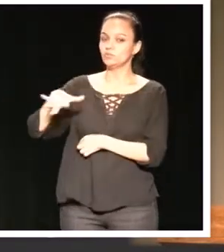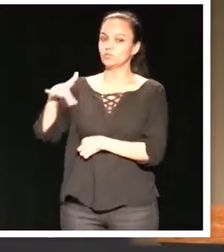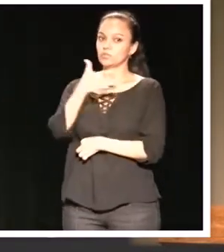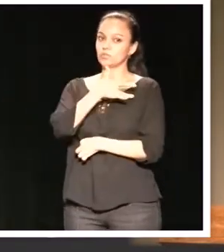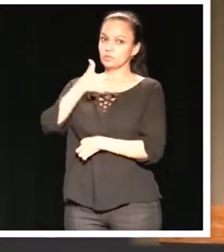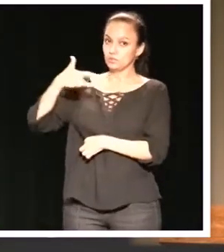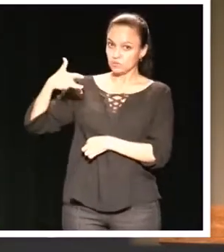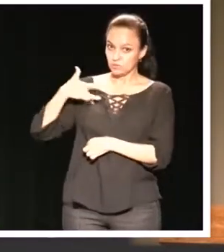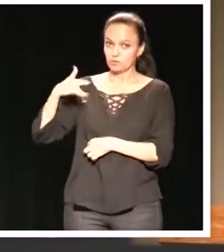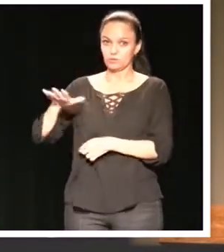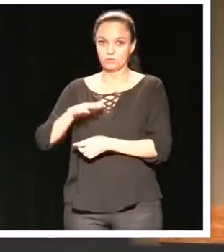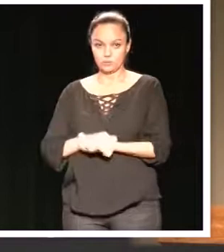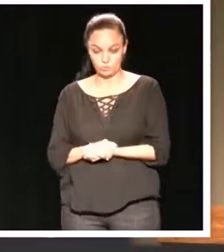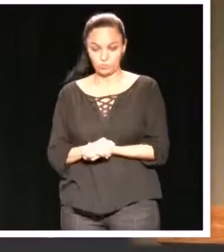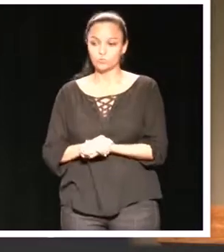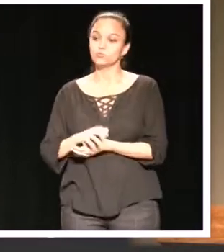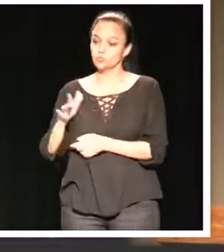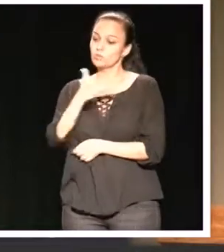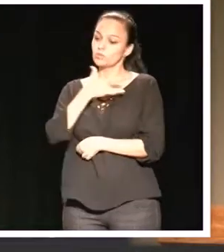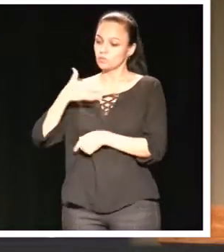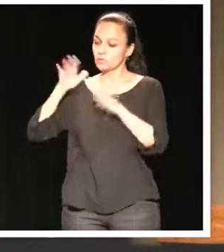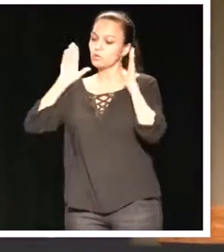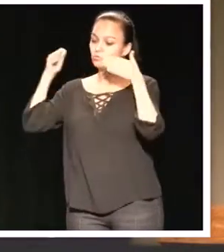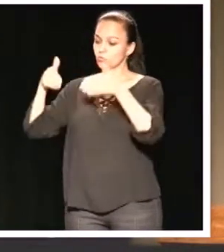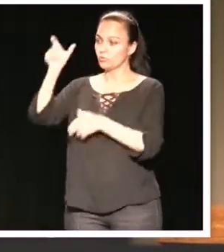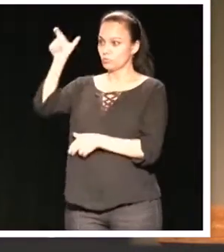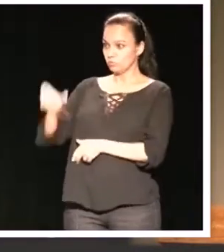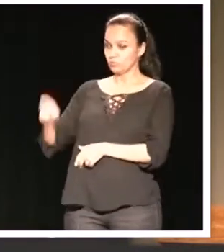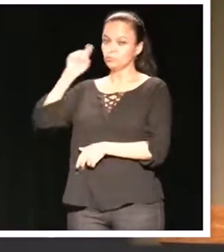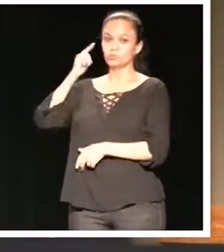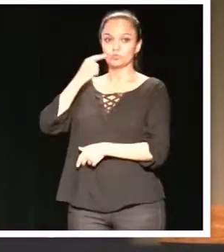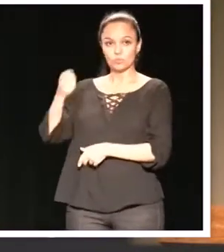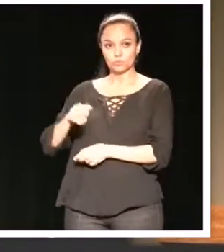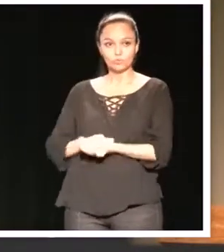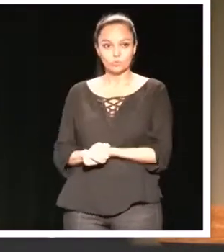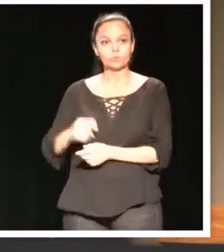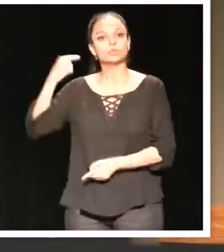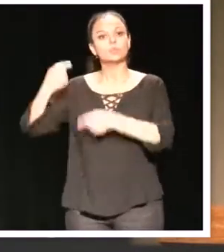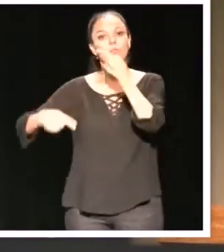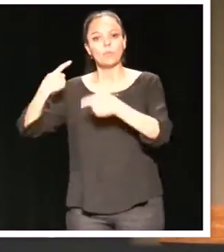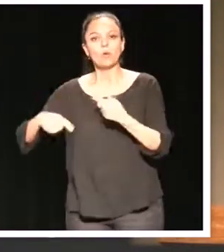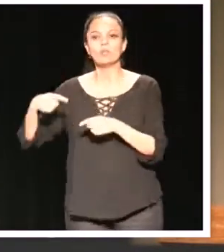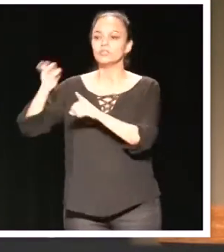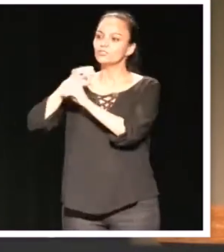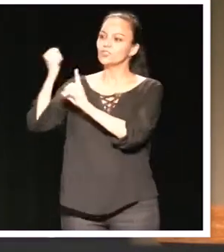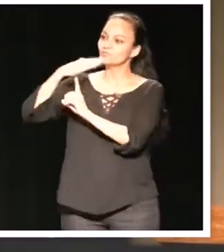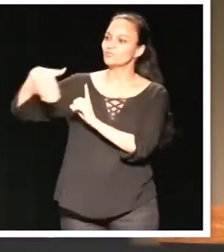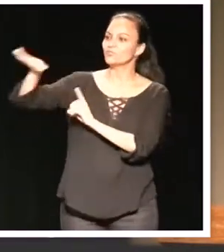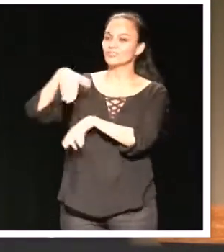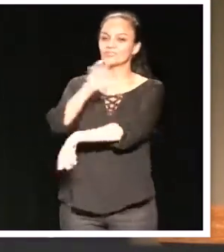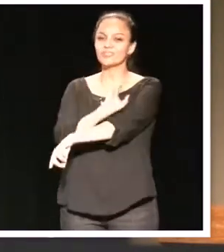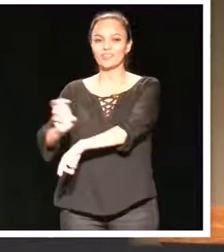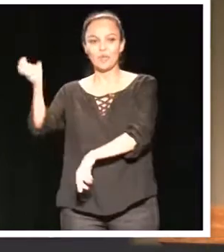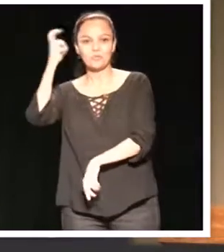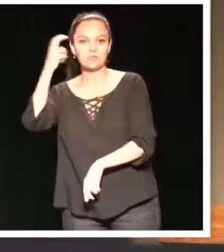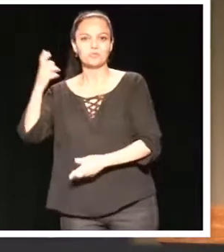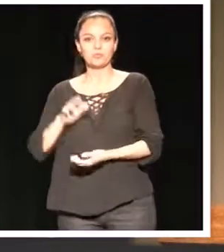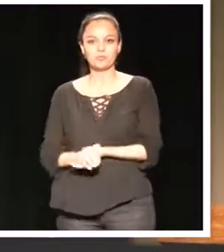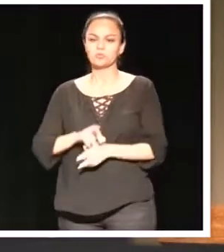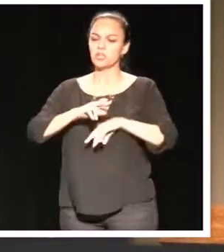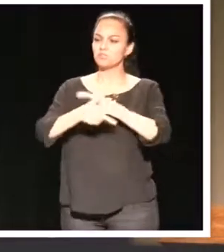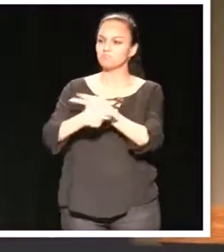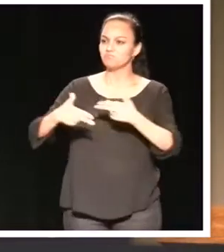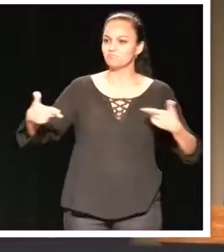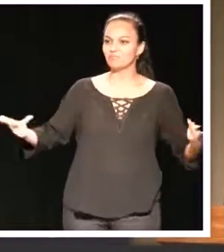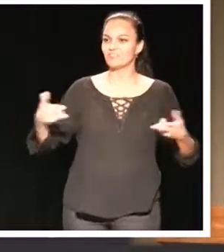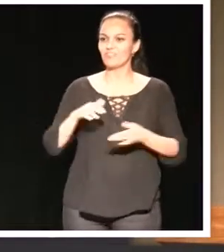saúde, referidas à saúde dos surdos, as políticas sociais e culturais, referidas à